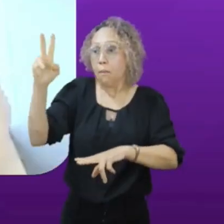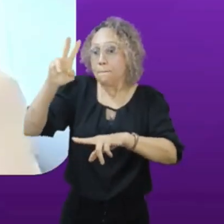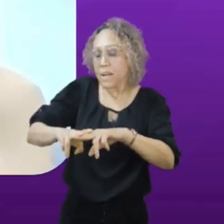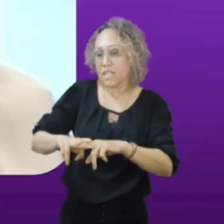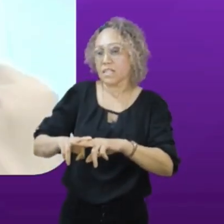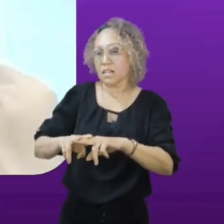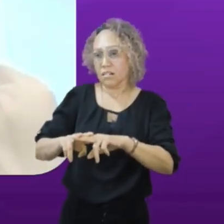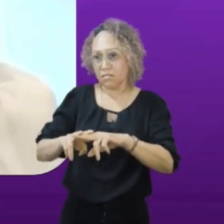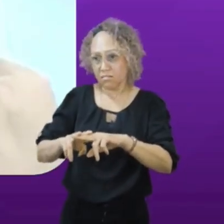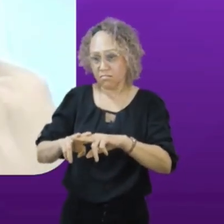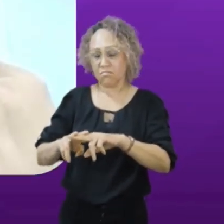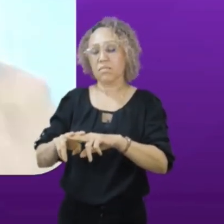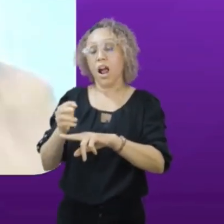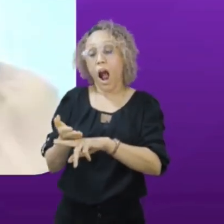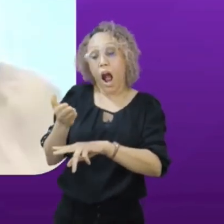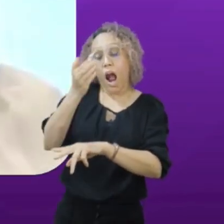de custódia do CNJ.